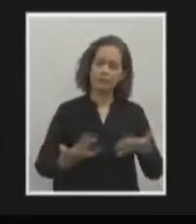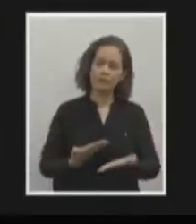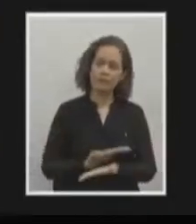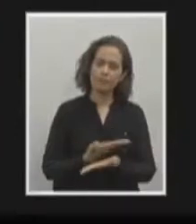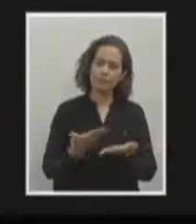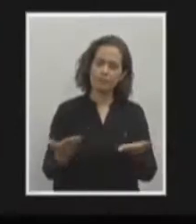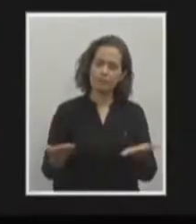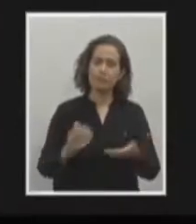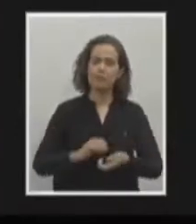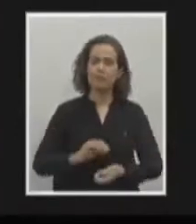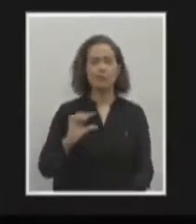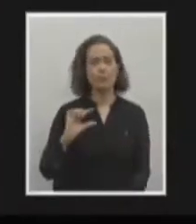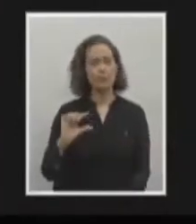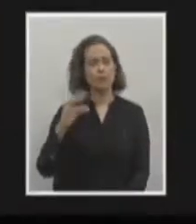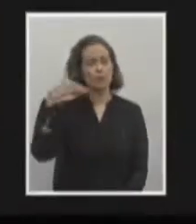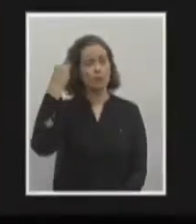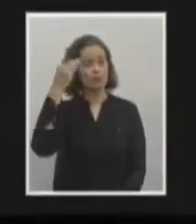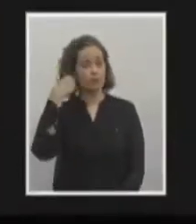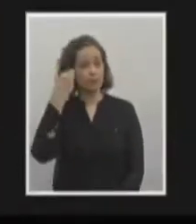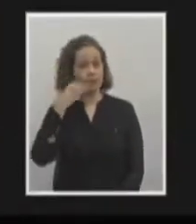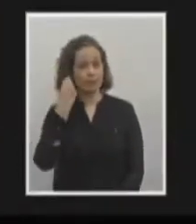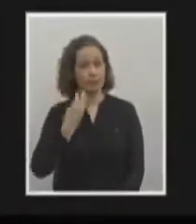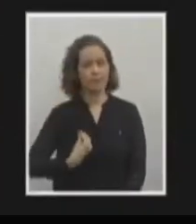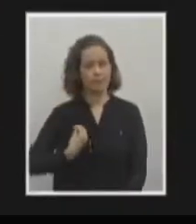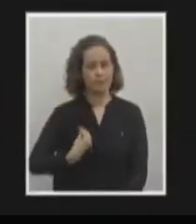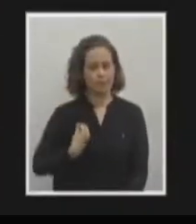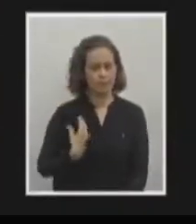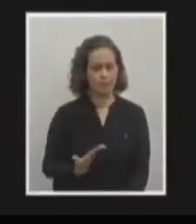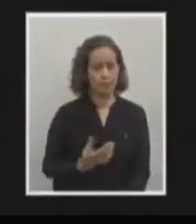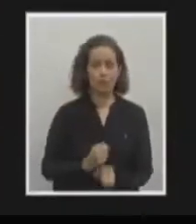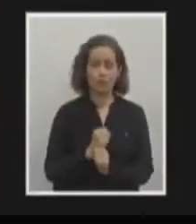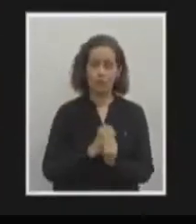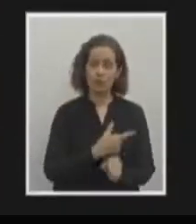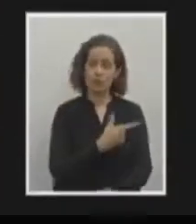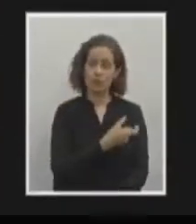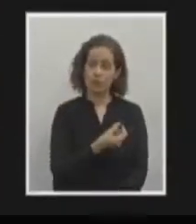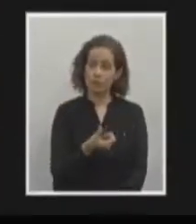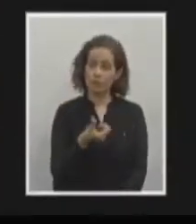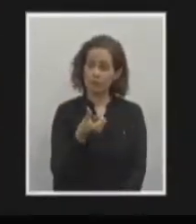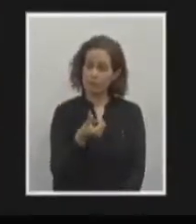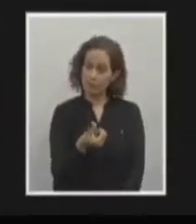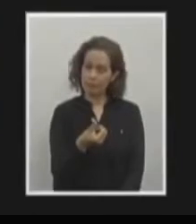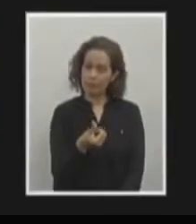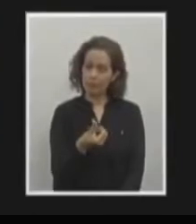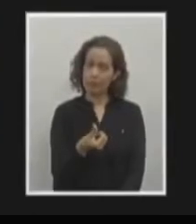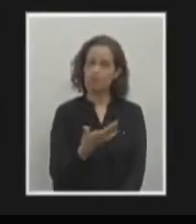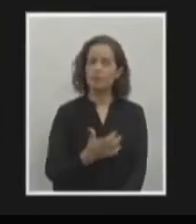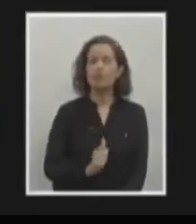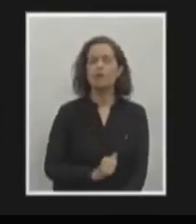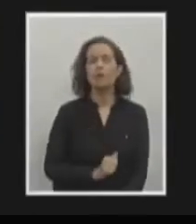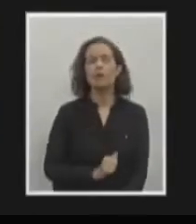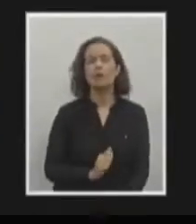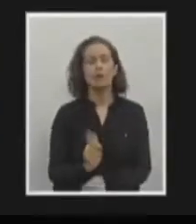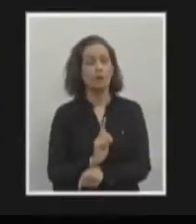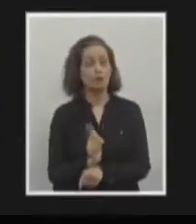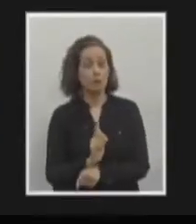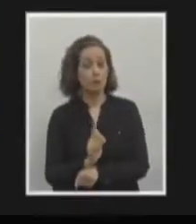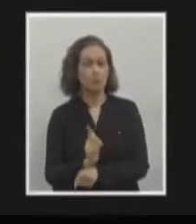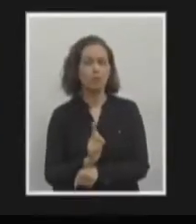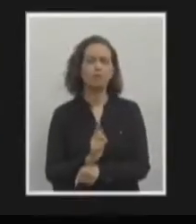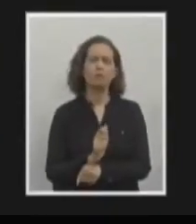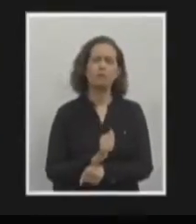pouquinho da experiência vivida. No ano de 2006, na gestão das escolas públicas de Minas